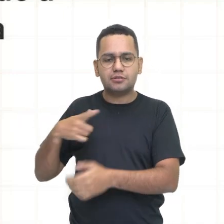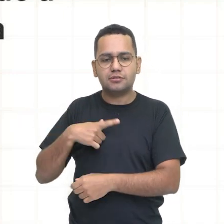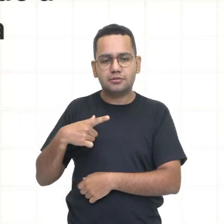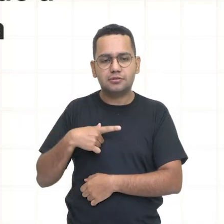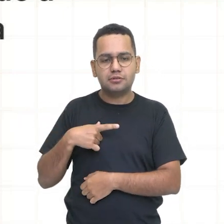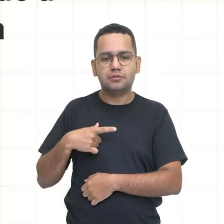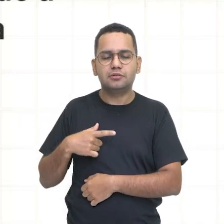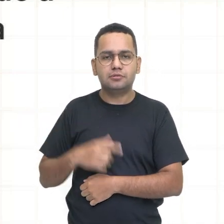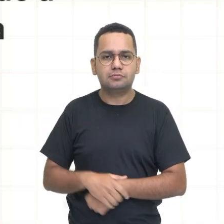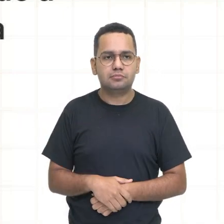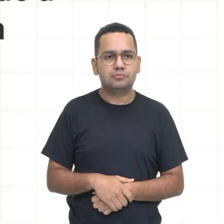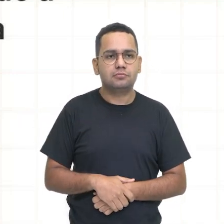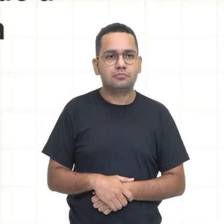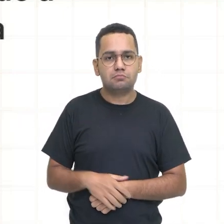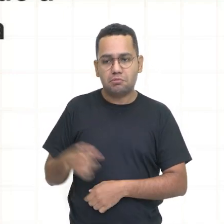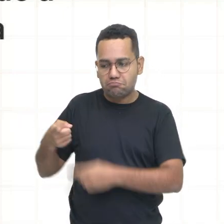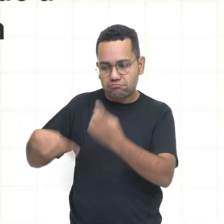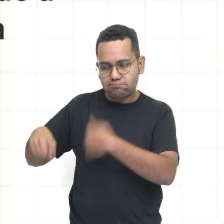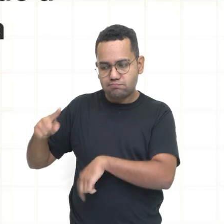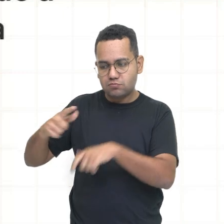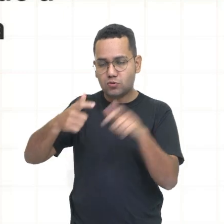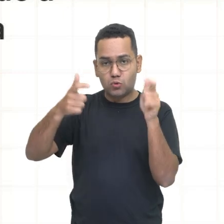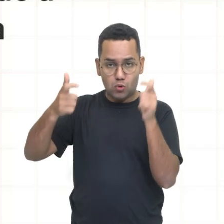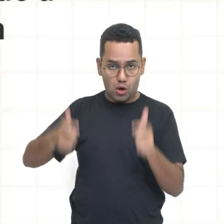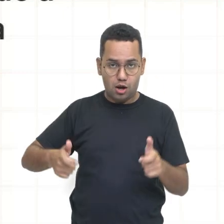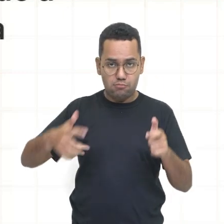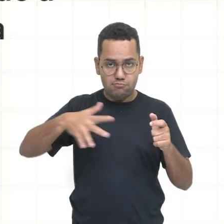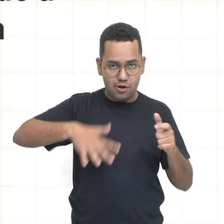para o desenvolvimento da região.